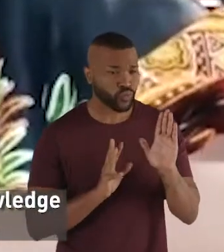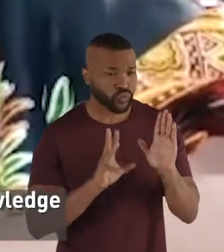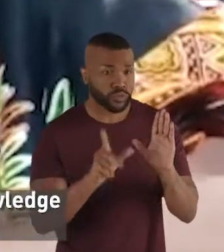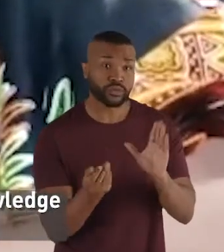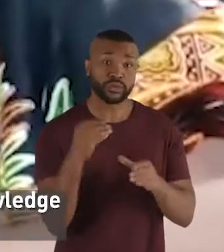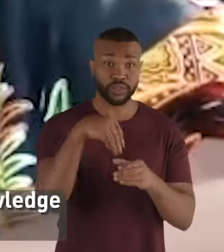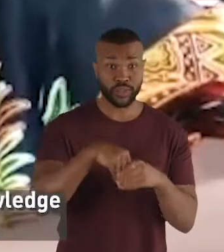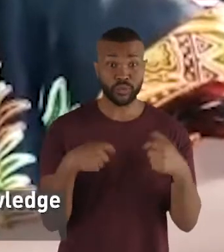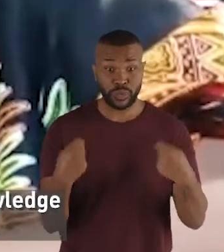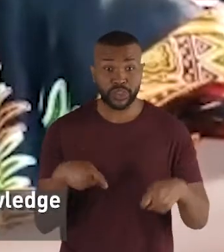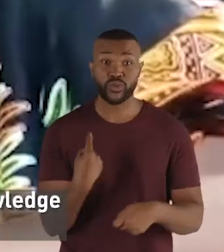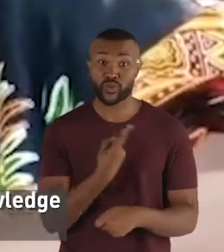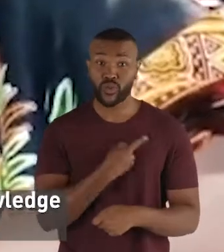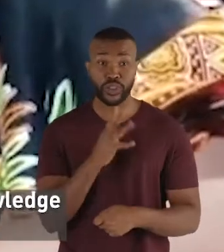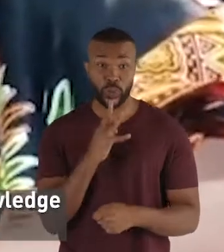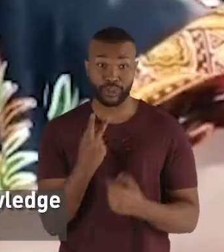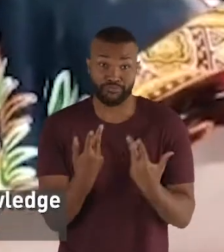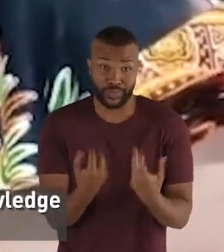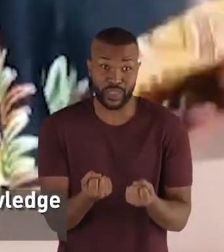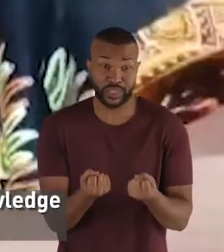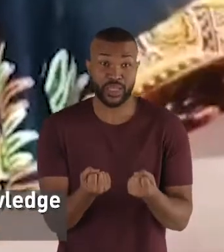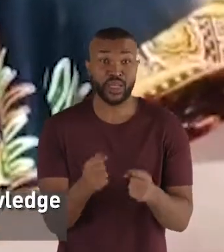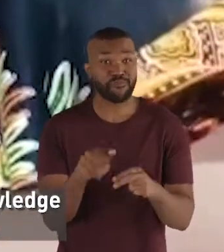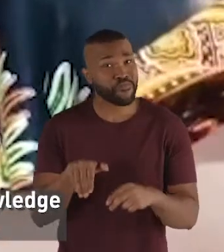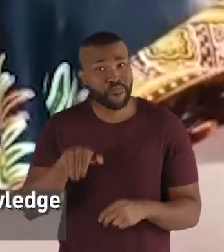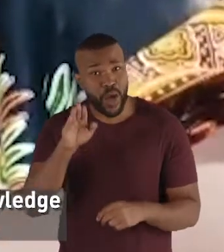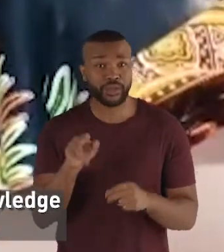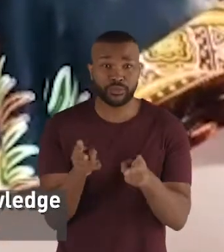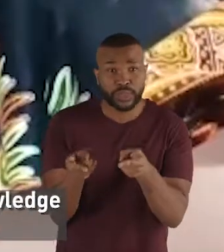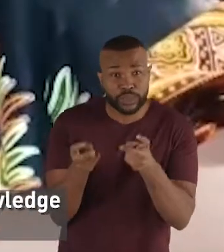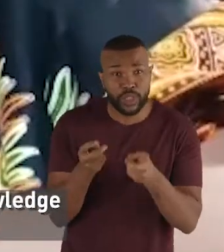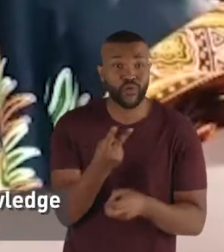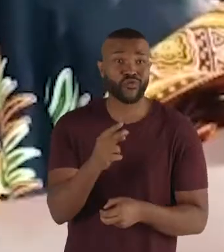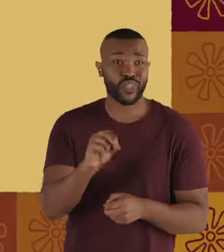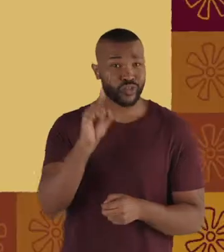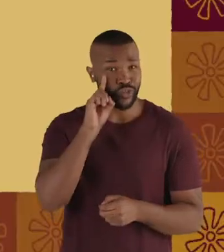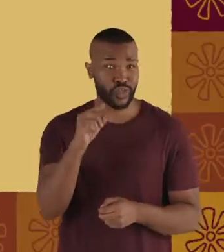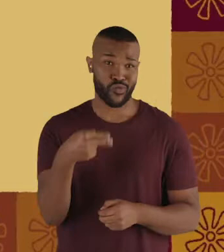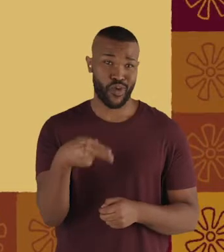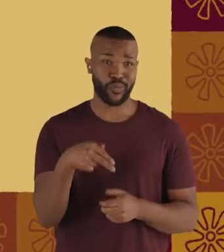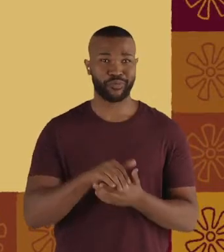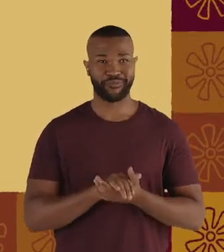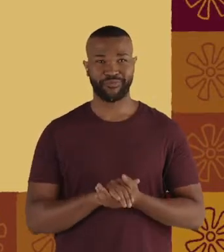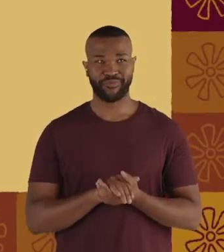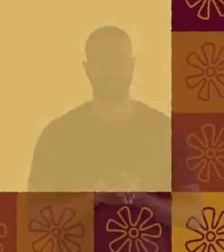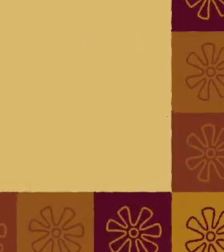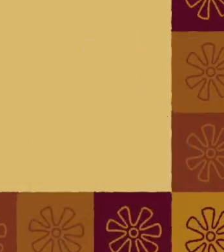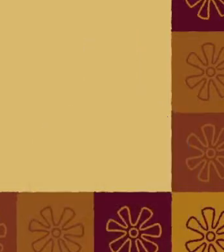e é preciso que nós a reconheçamos, inclusive para além da concepção do 20 de novembro.